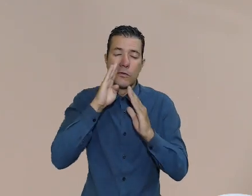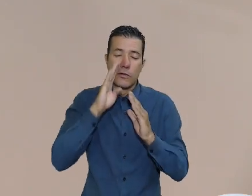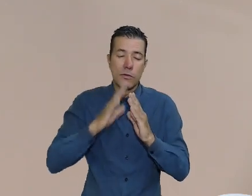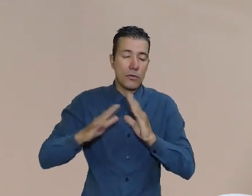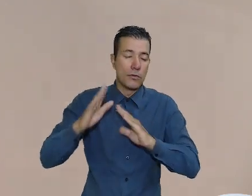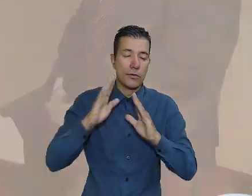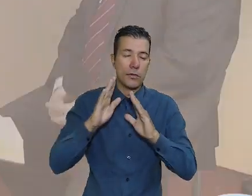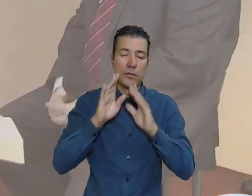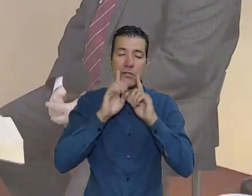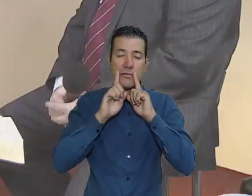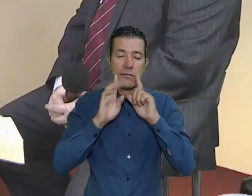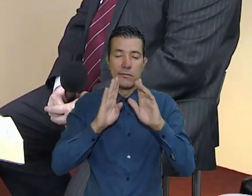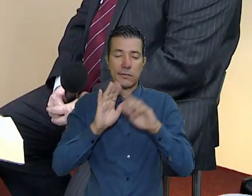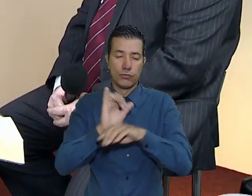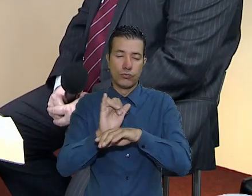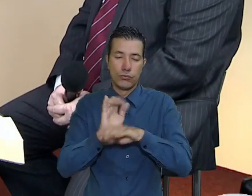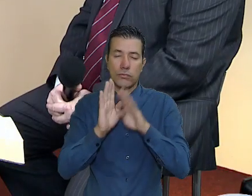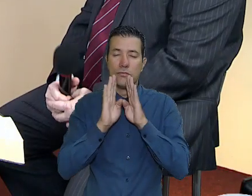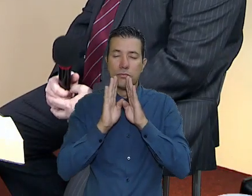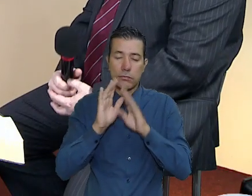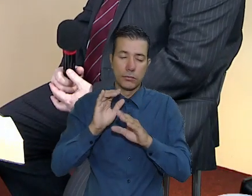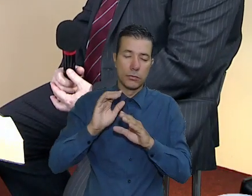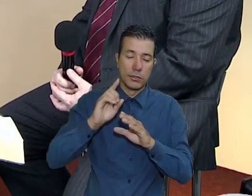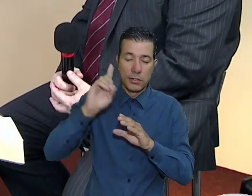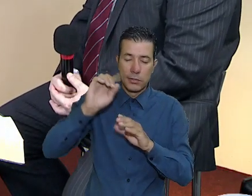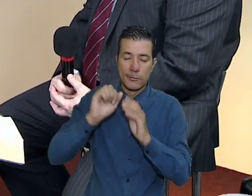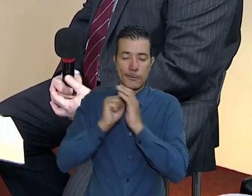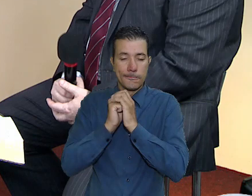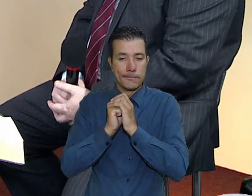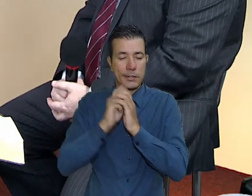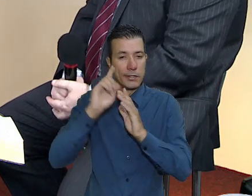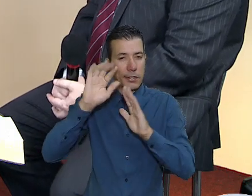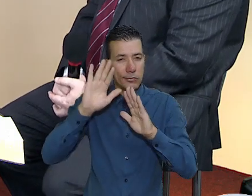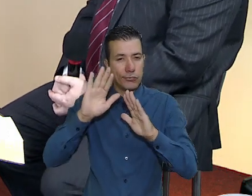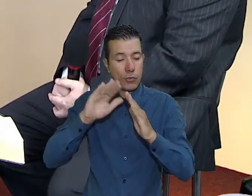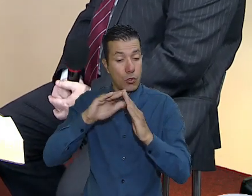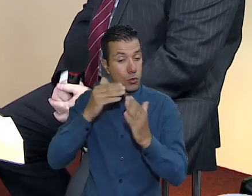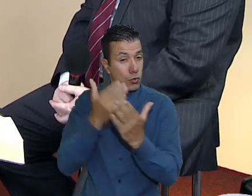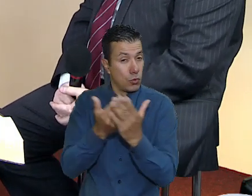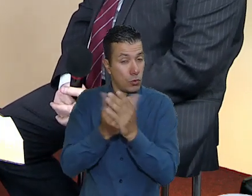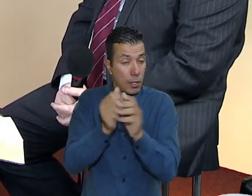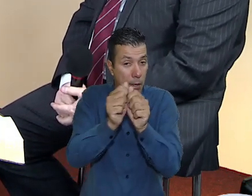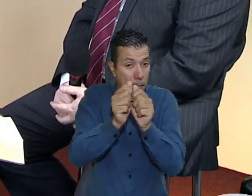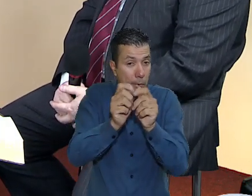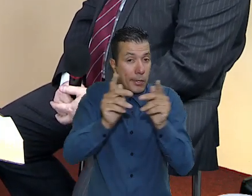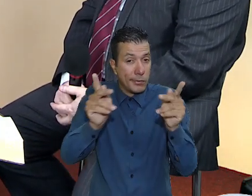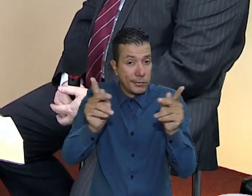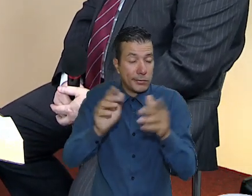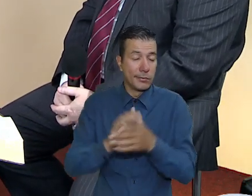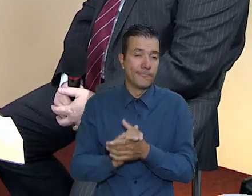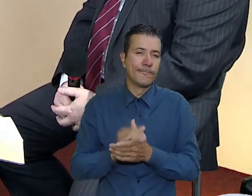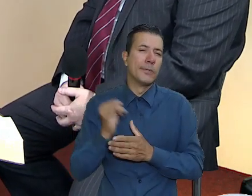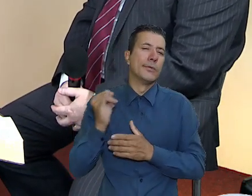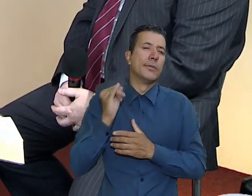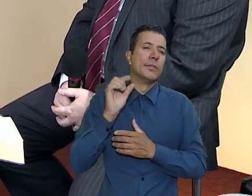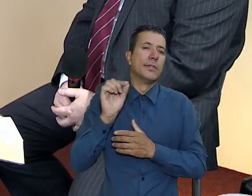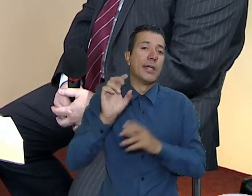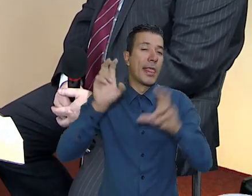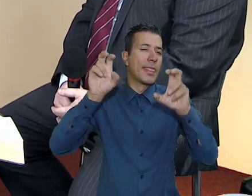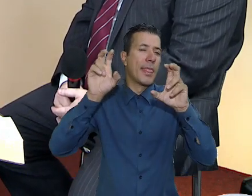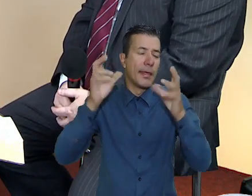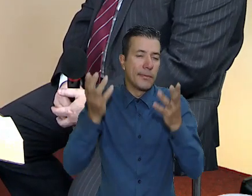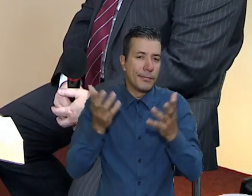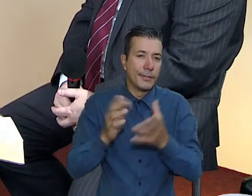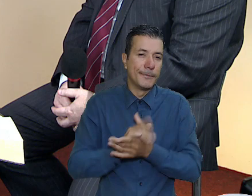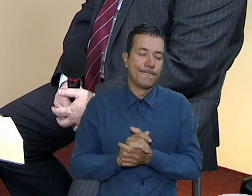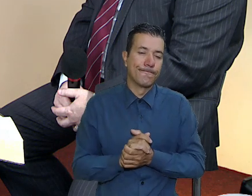de Jesus. Amém. Amém. Amigos, nós temos estudado esses temas do Apocalipse. Interessante que cada tema